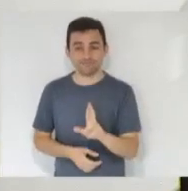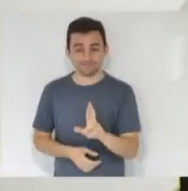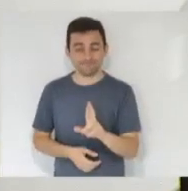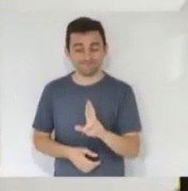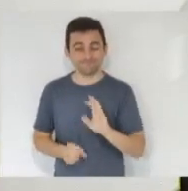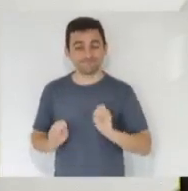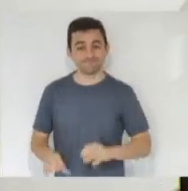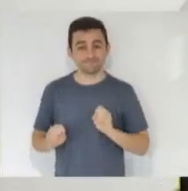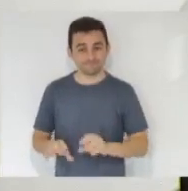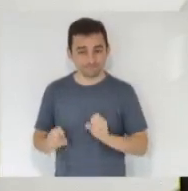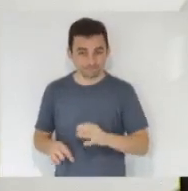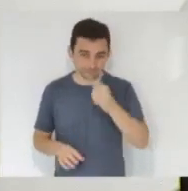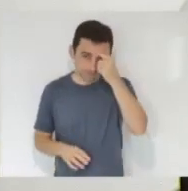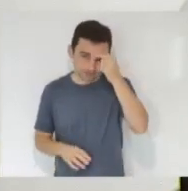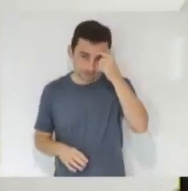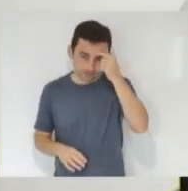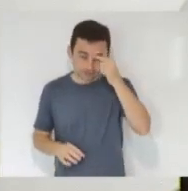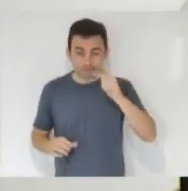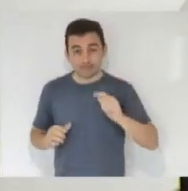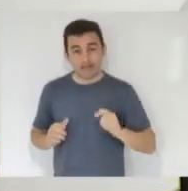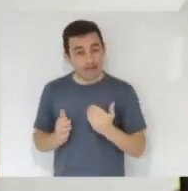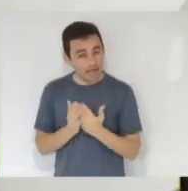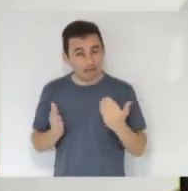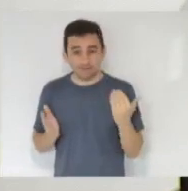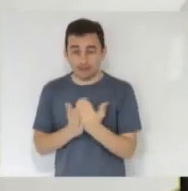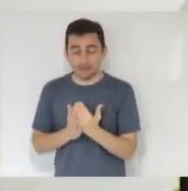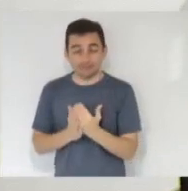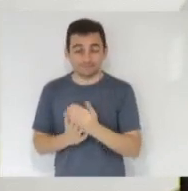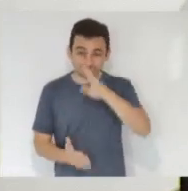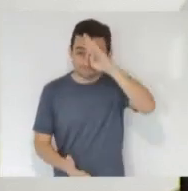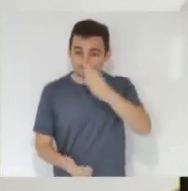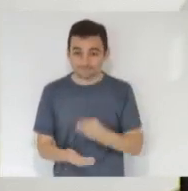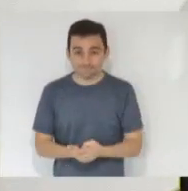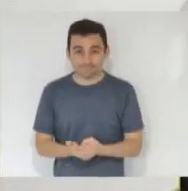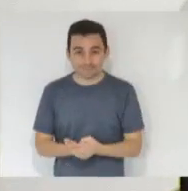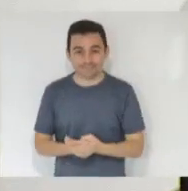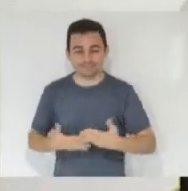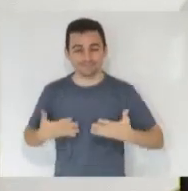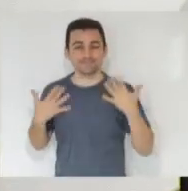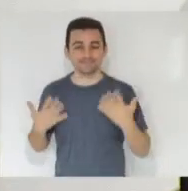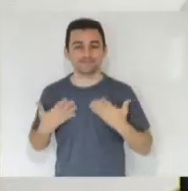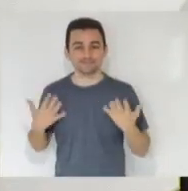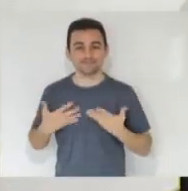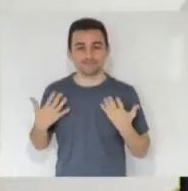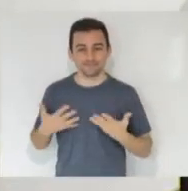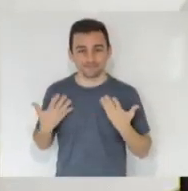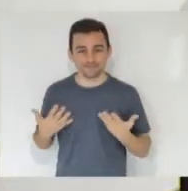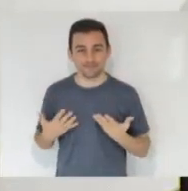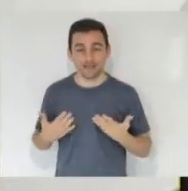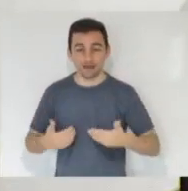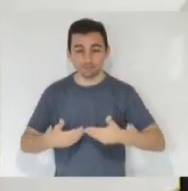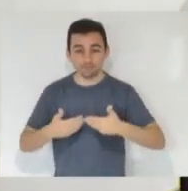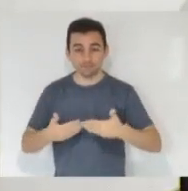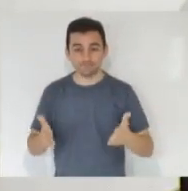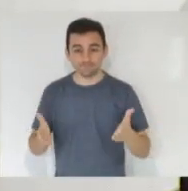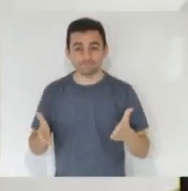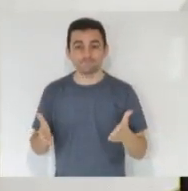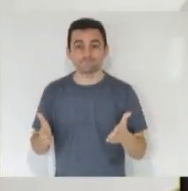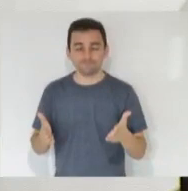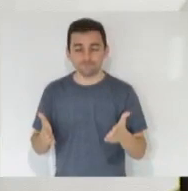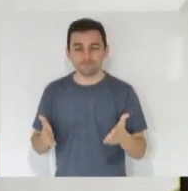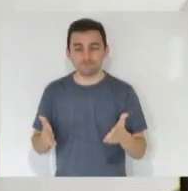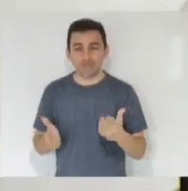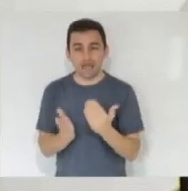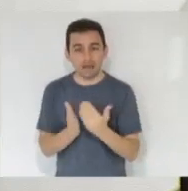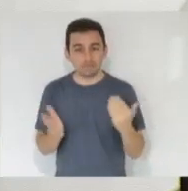educação superior revigorada, confiante e otimista, com as portas cada vez mais